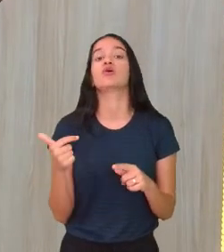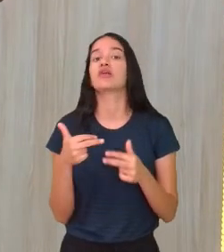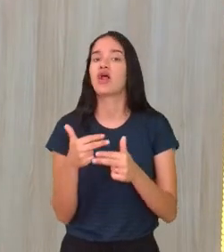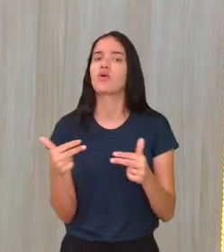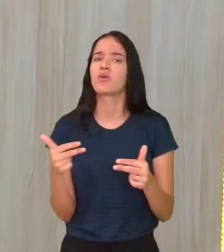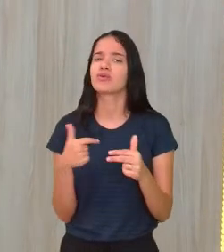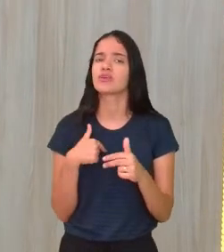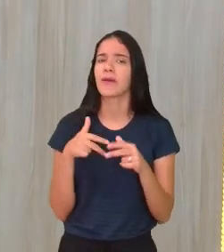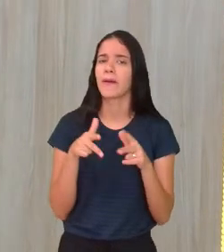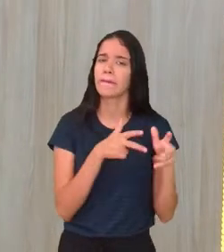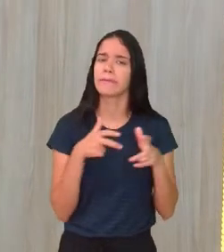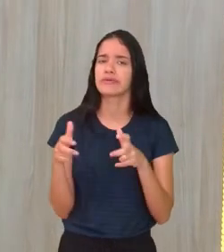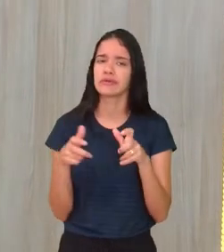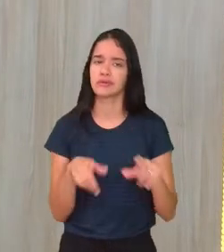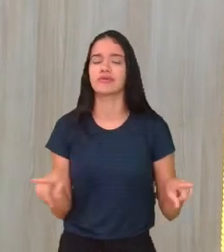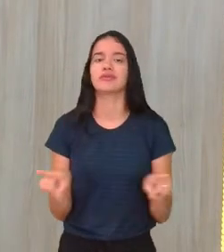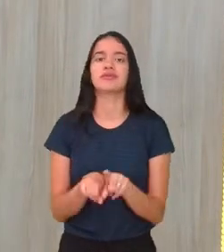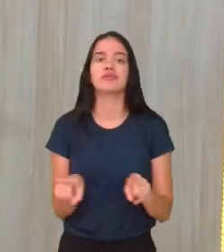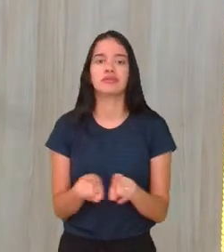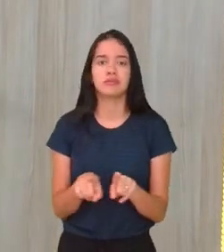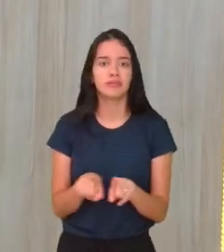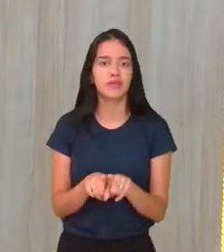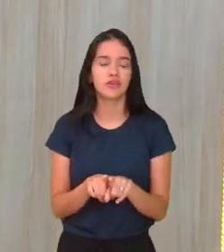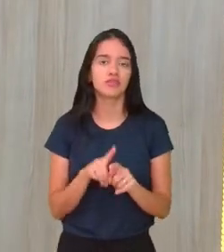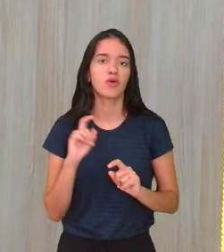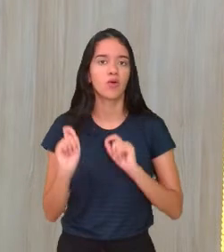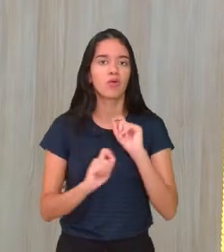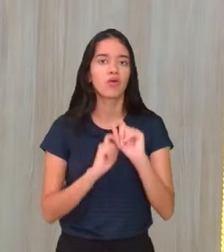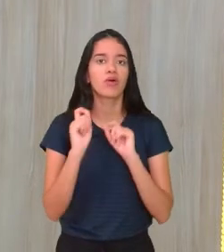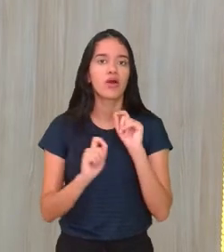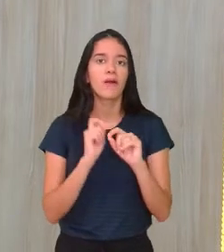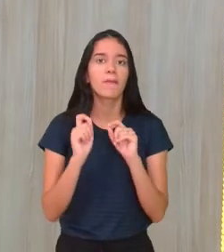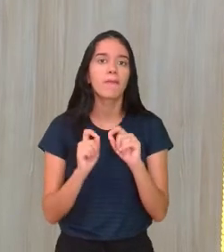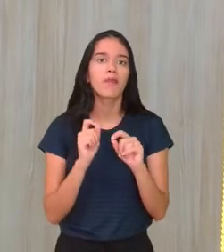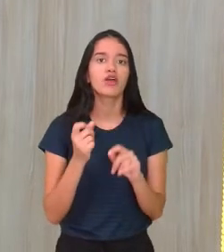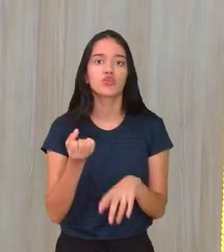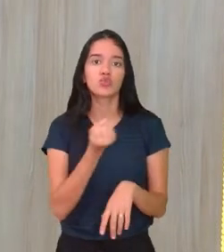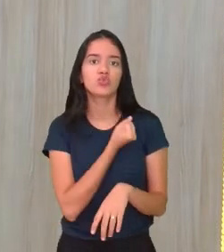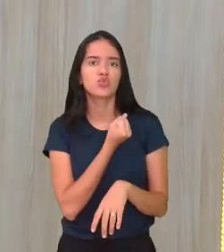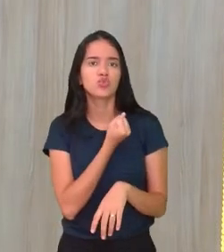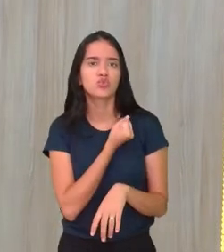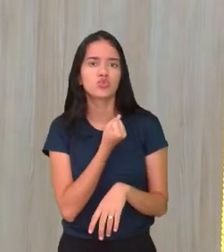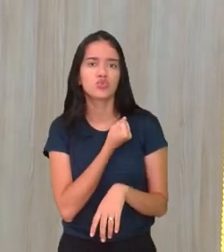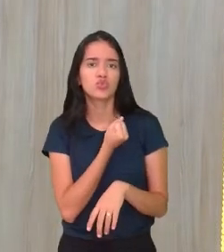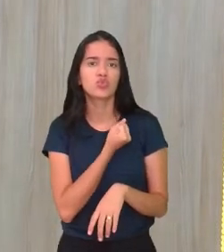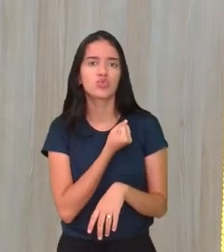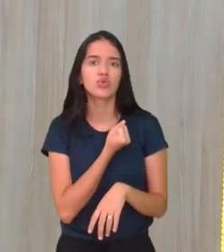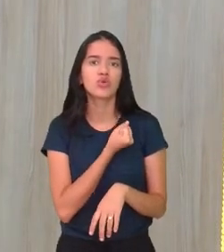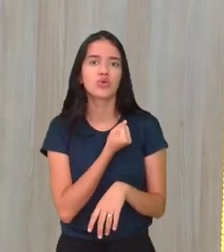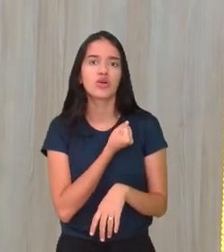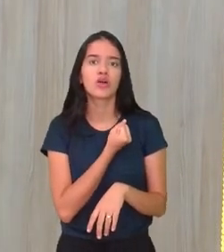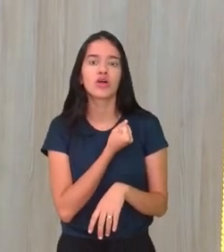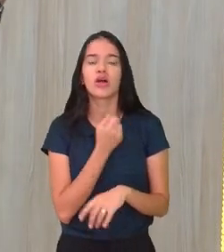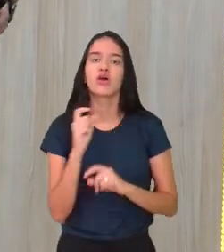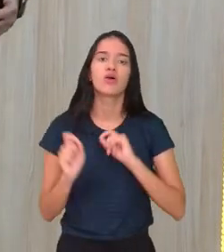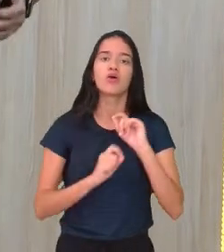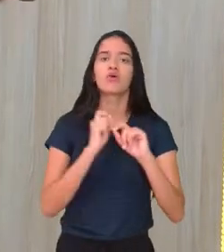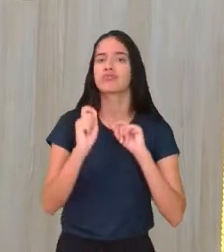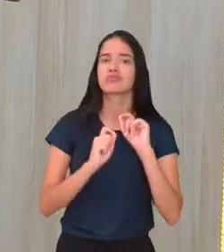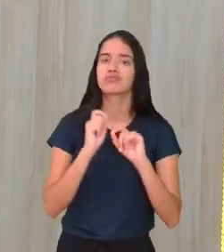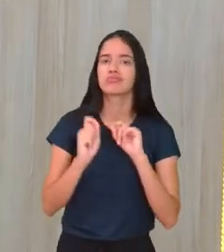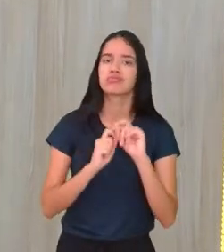que eu notei aí foi a avacalhação, porque colocaram números com força, que é